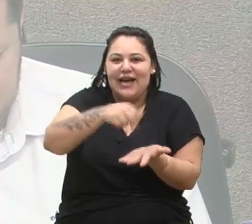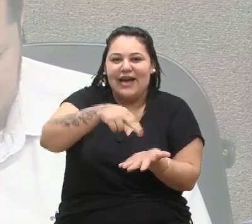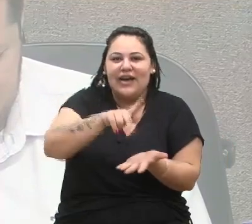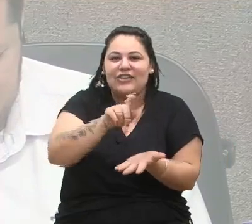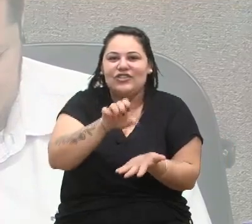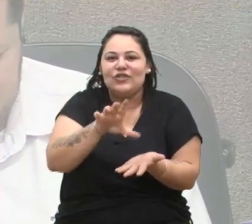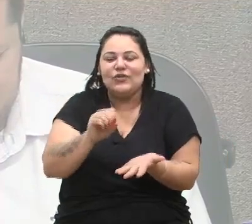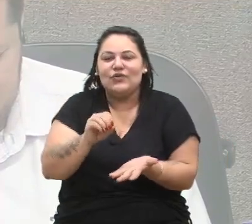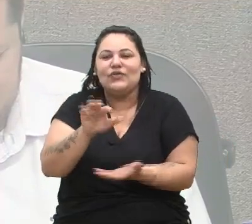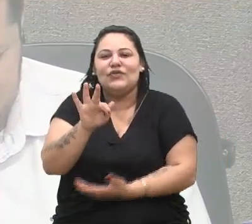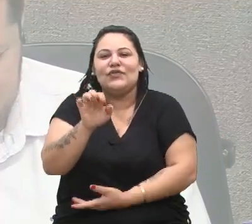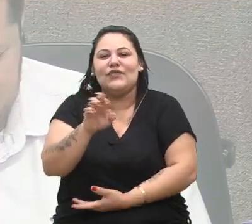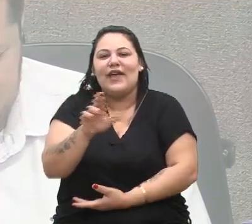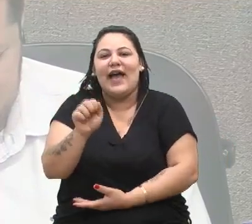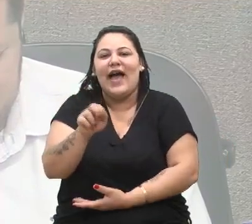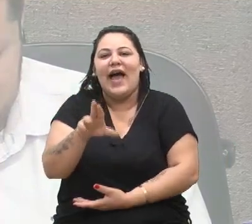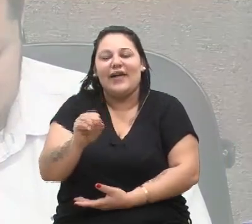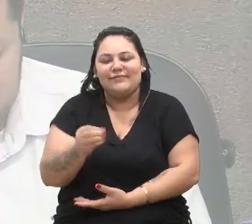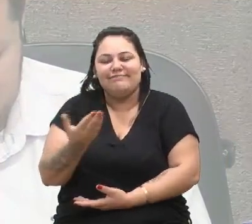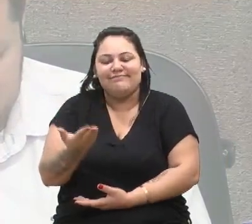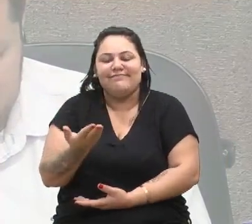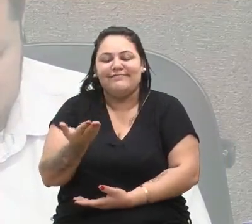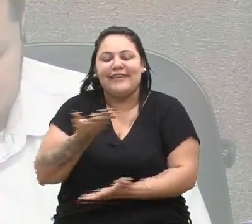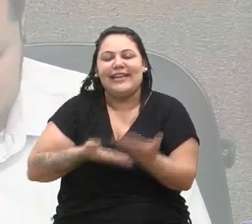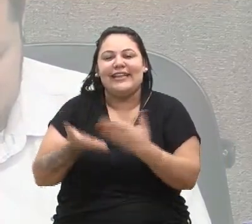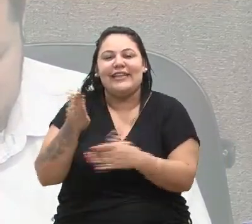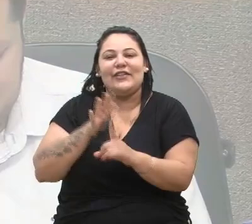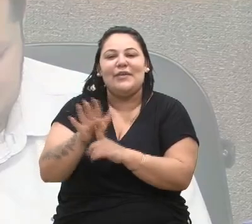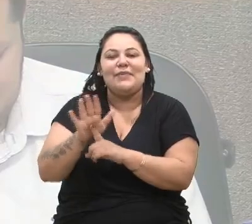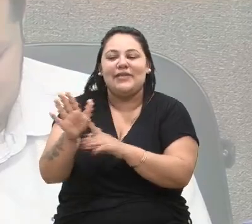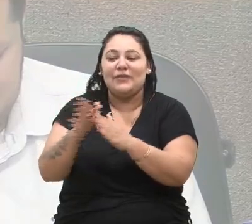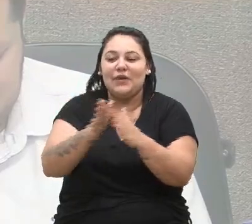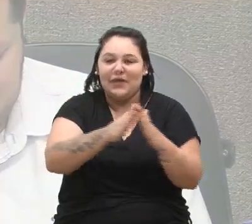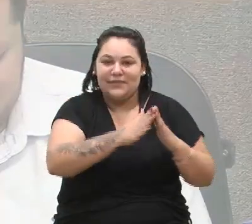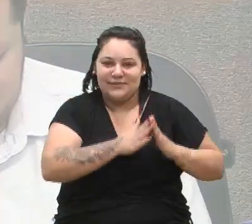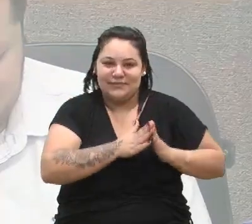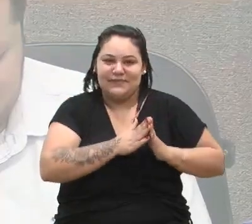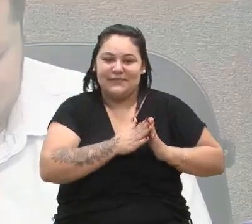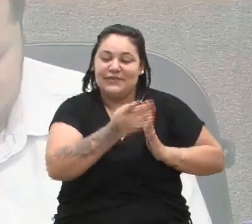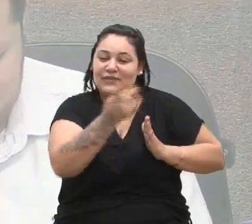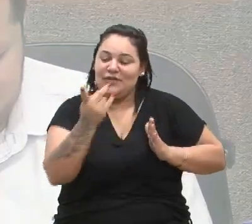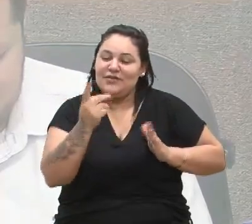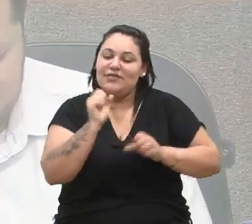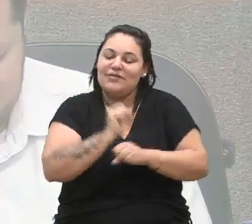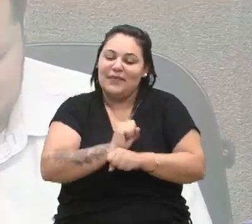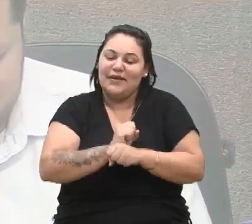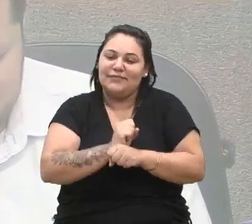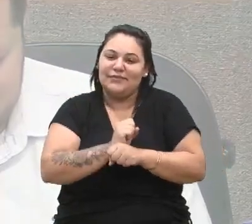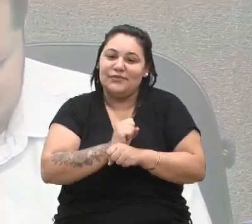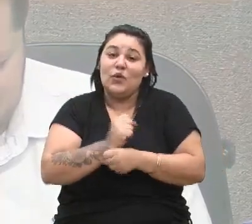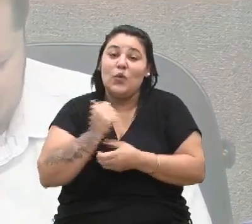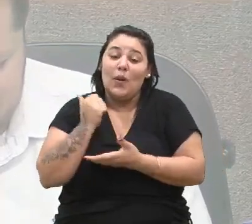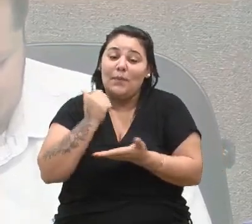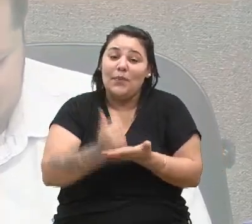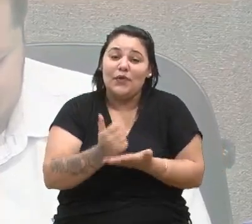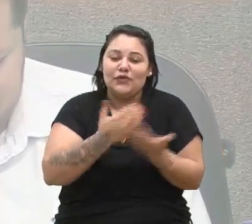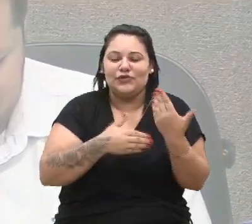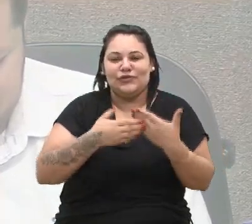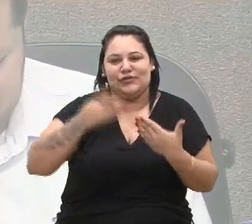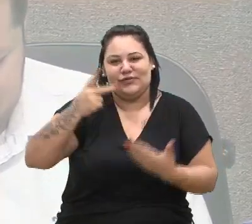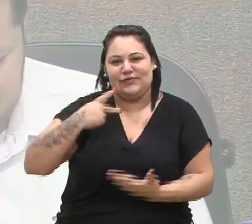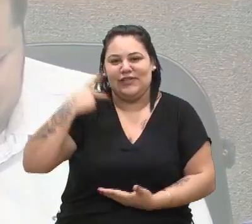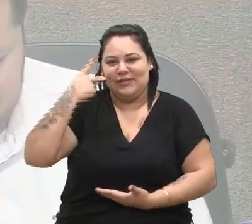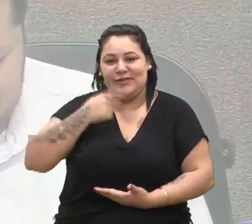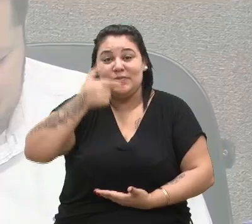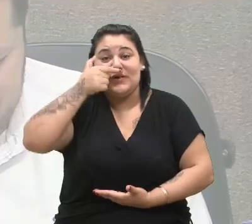exposto e no intuito de atender à demanda de moradores, esperamos contar com o apoio dos nobres pares